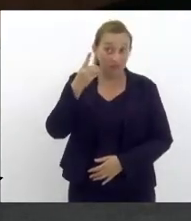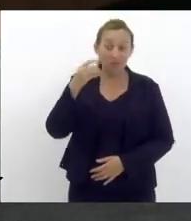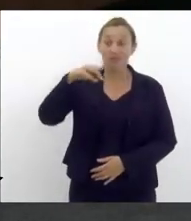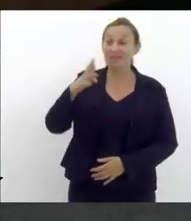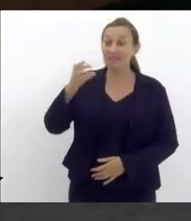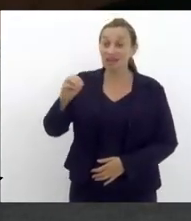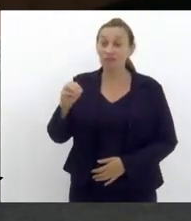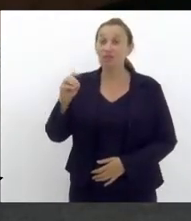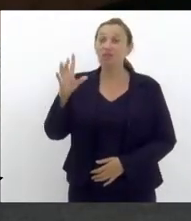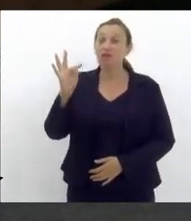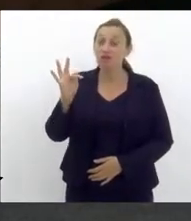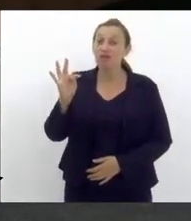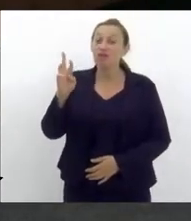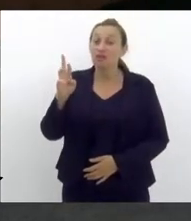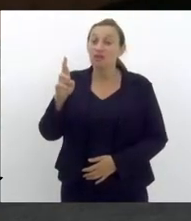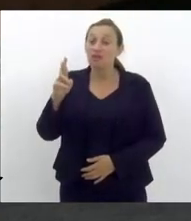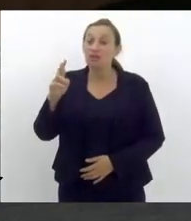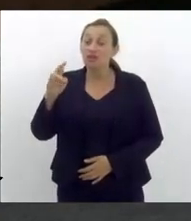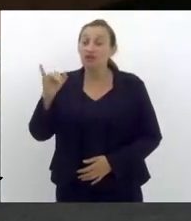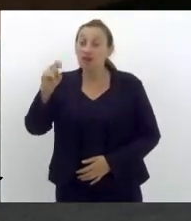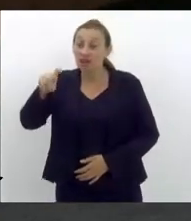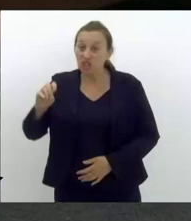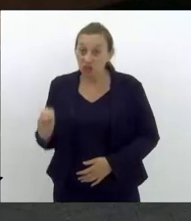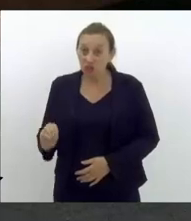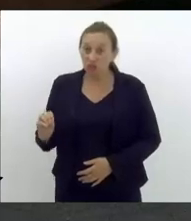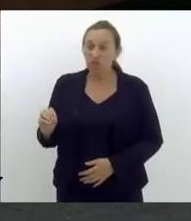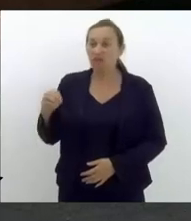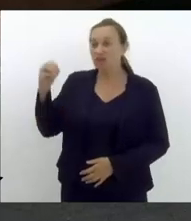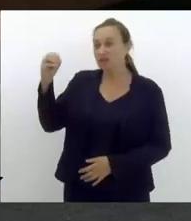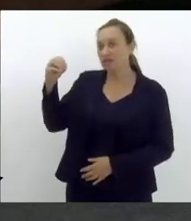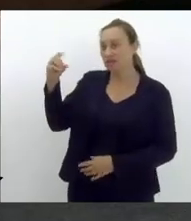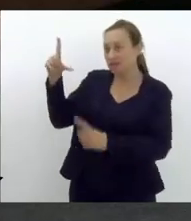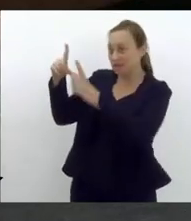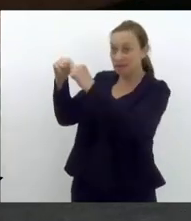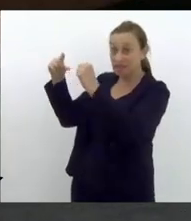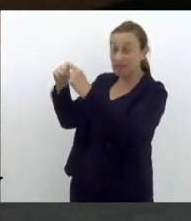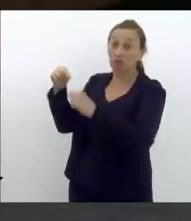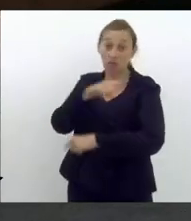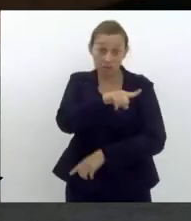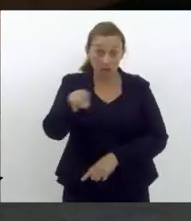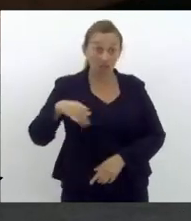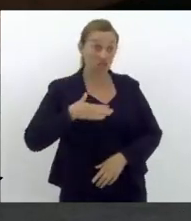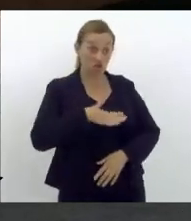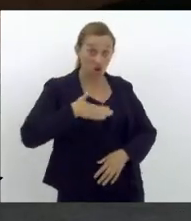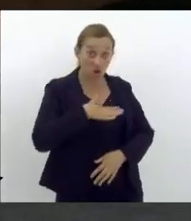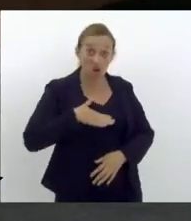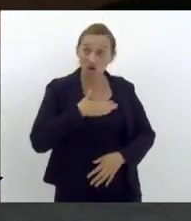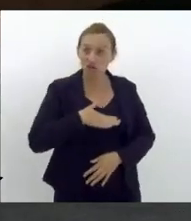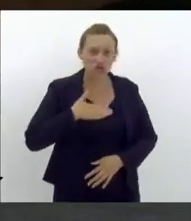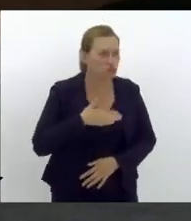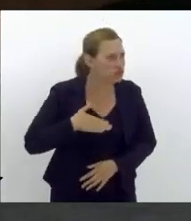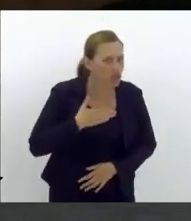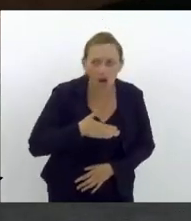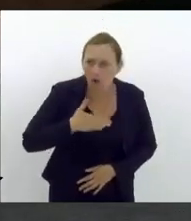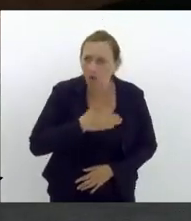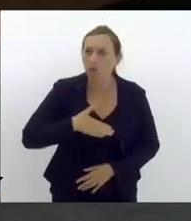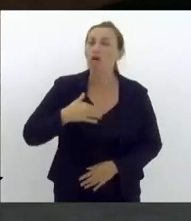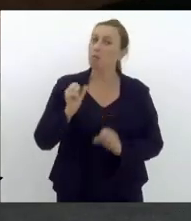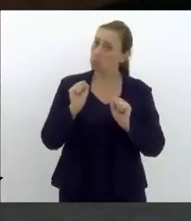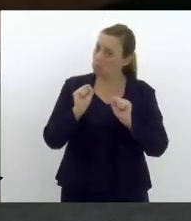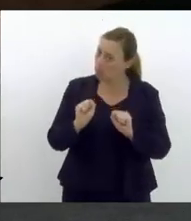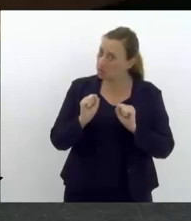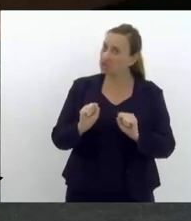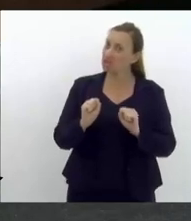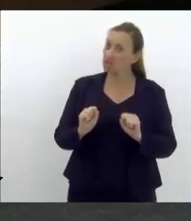Brasília eu até presumo que como eles gostam tanto poderia até